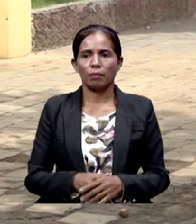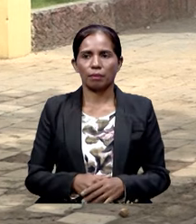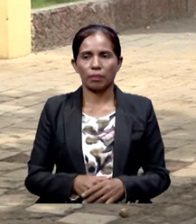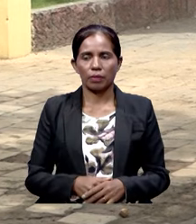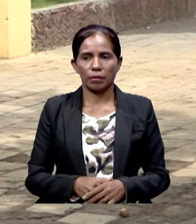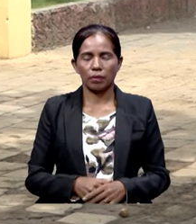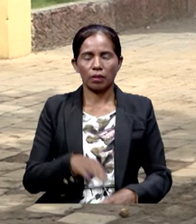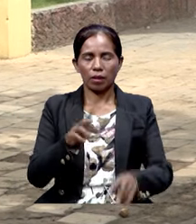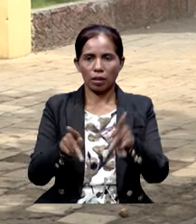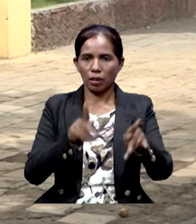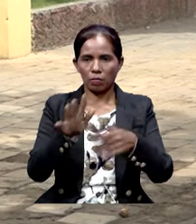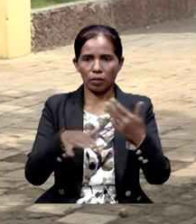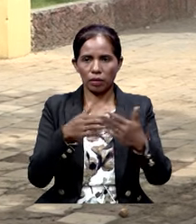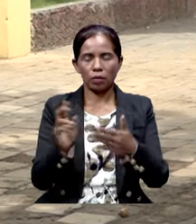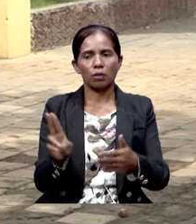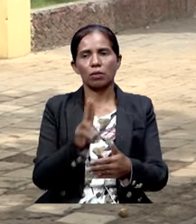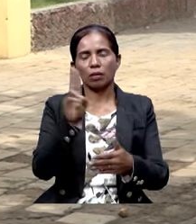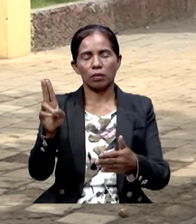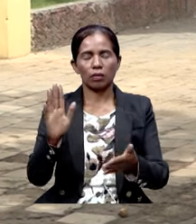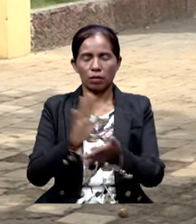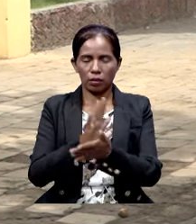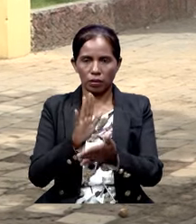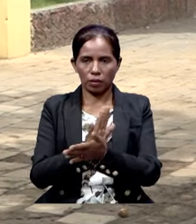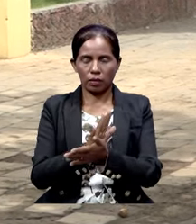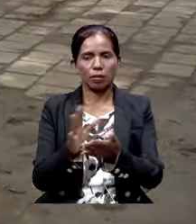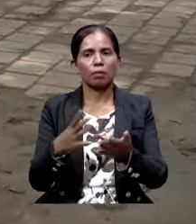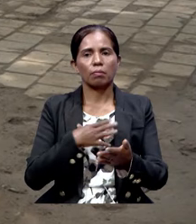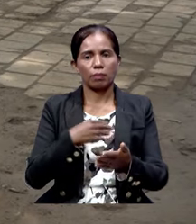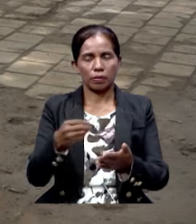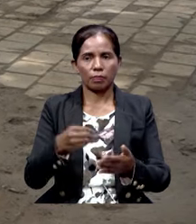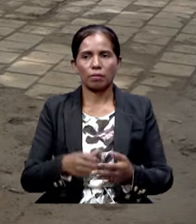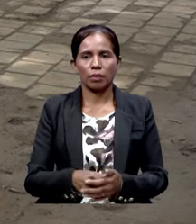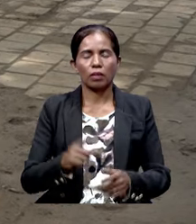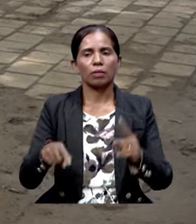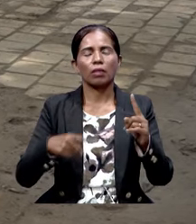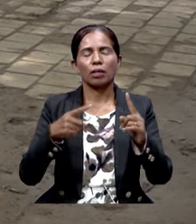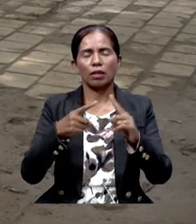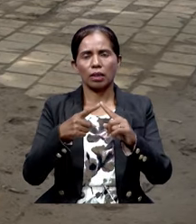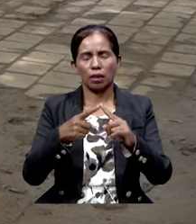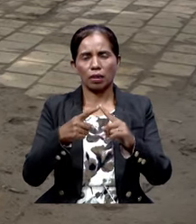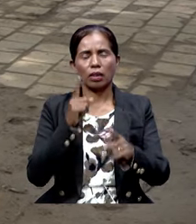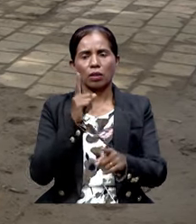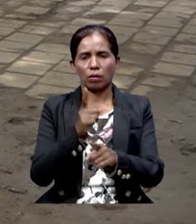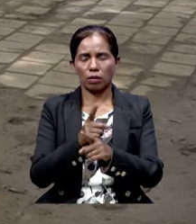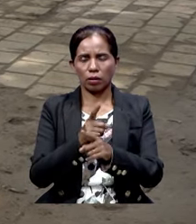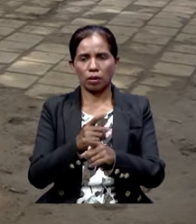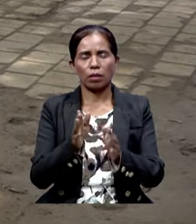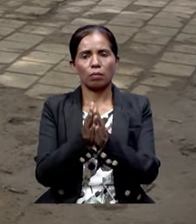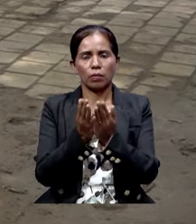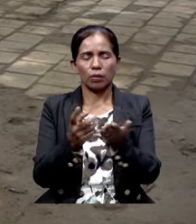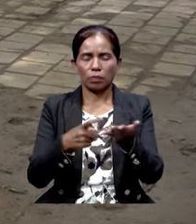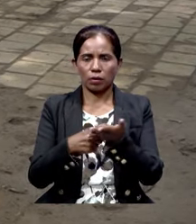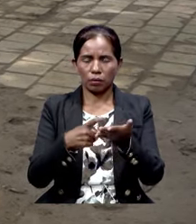Nune sidadaun sira usa de suratahang mote. Bangira los mak karaneta pasaporte